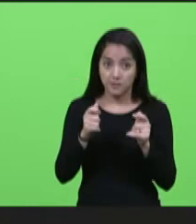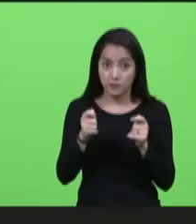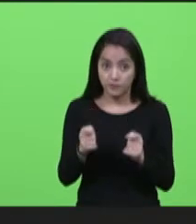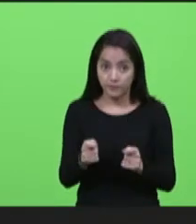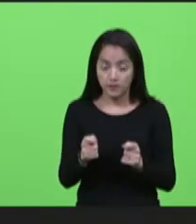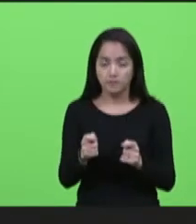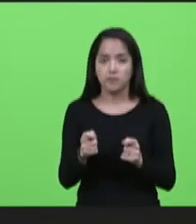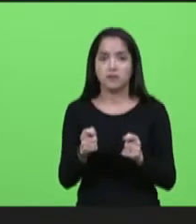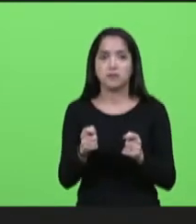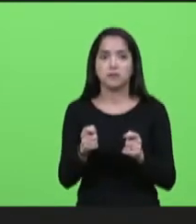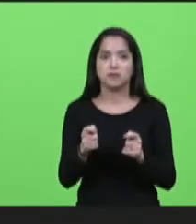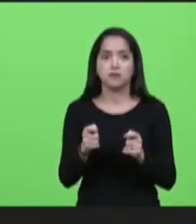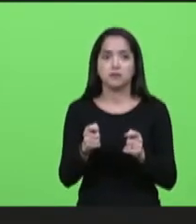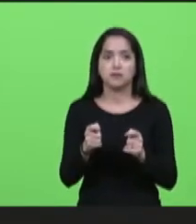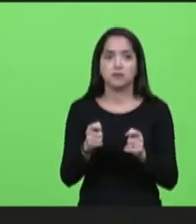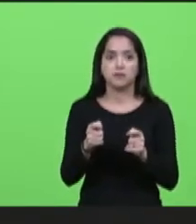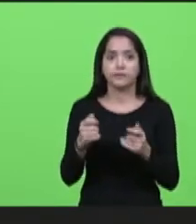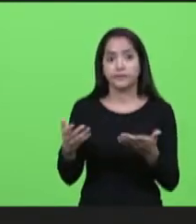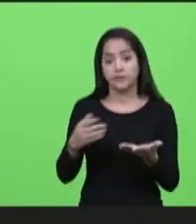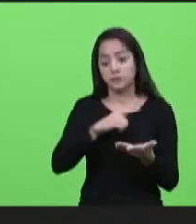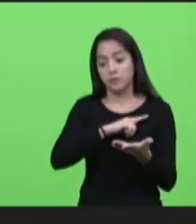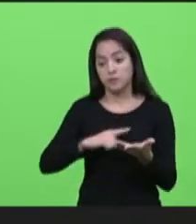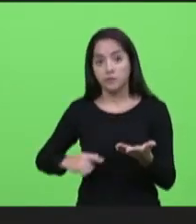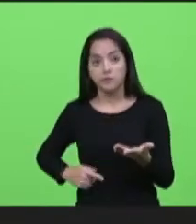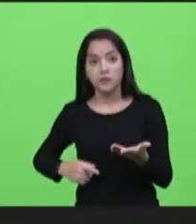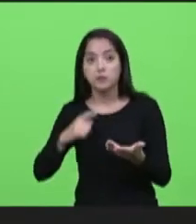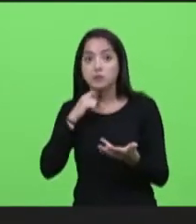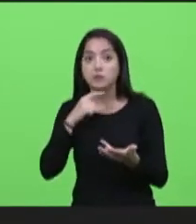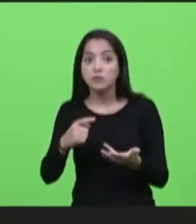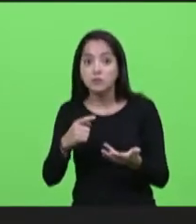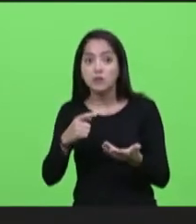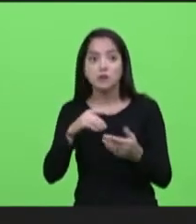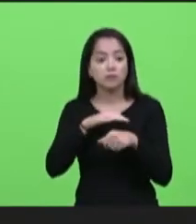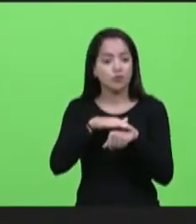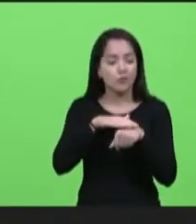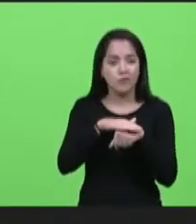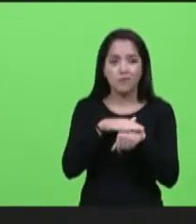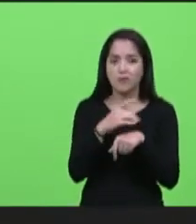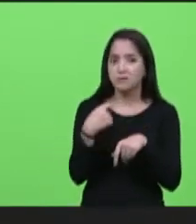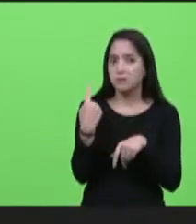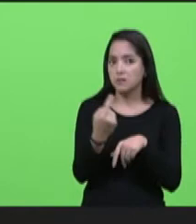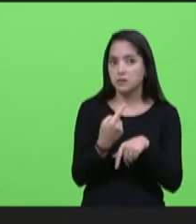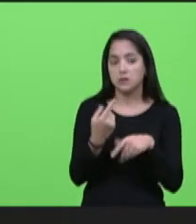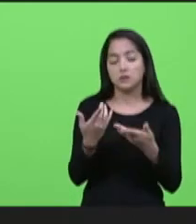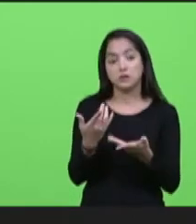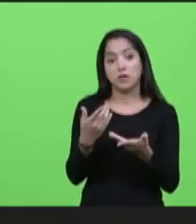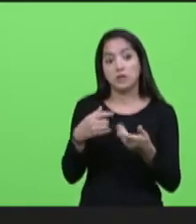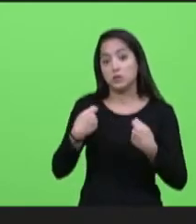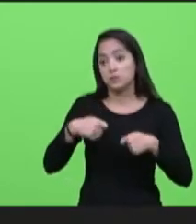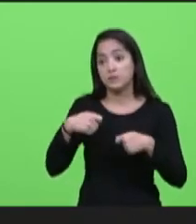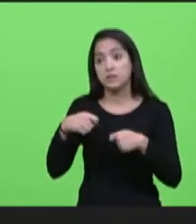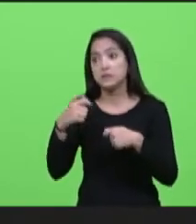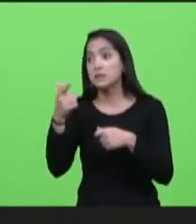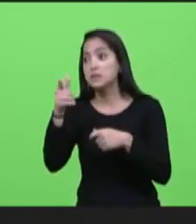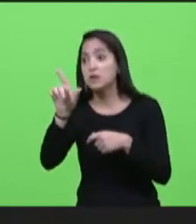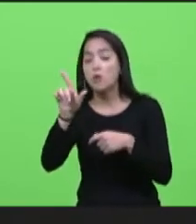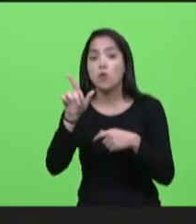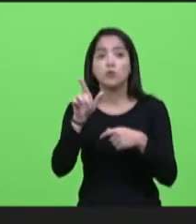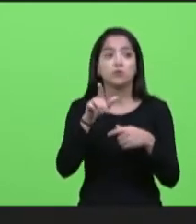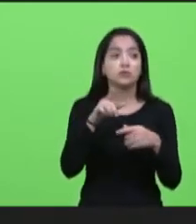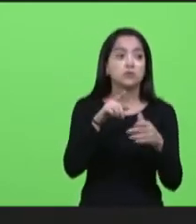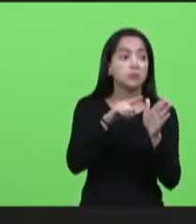pode ser dado pelo governador, porque afinal de contas o governador não conversa com a gente, nós vamos ter que apertar outras pessoas para poder falar sobre